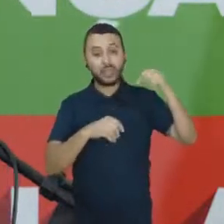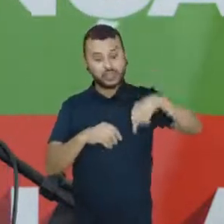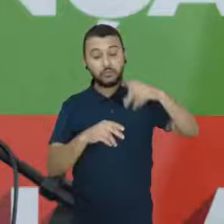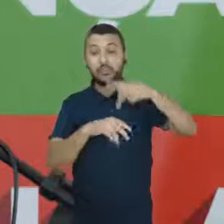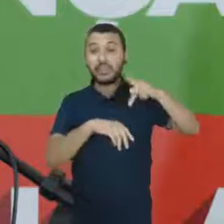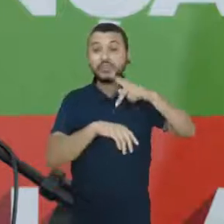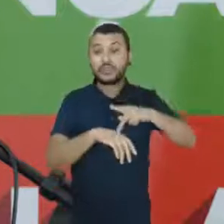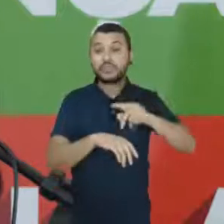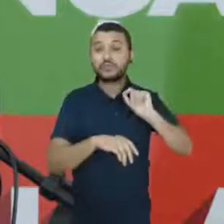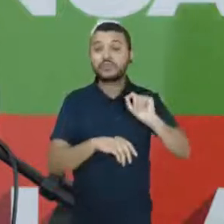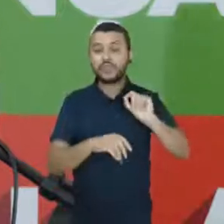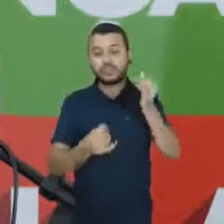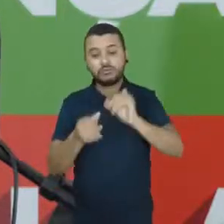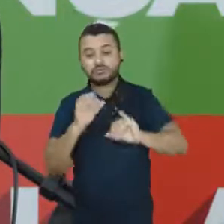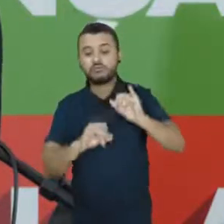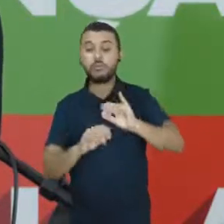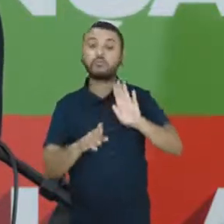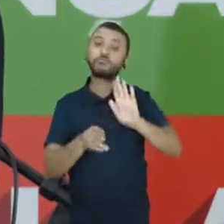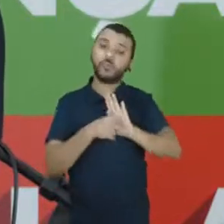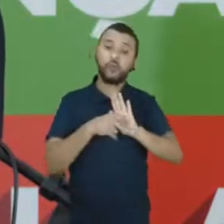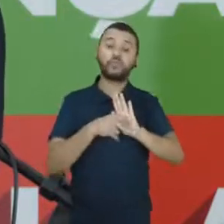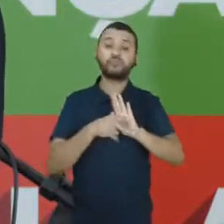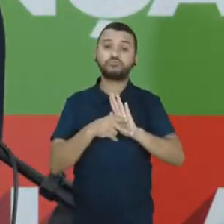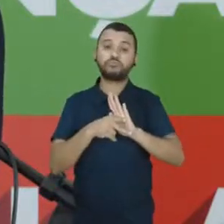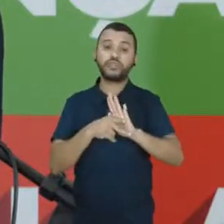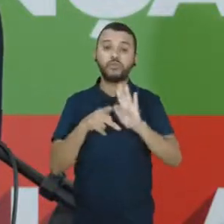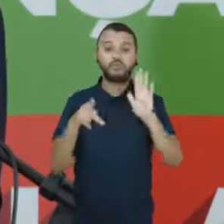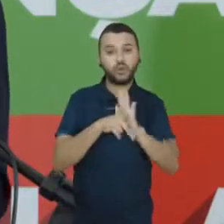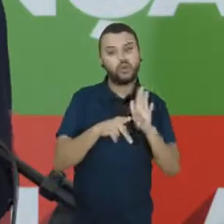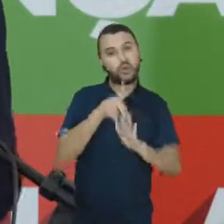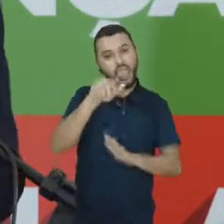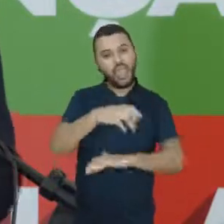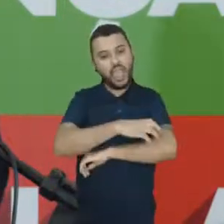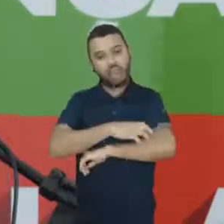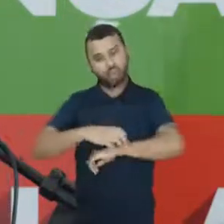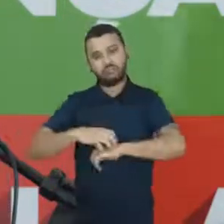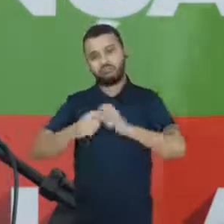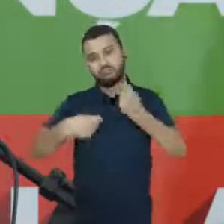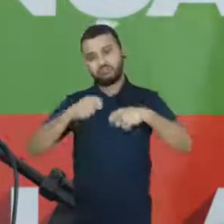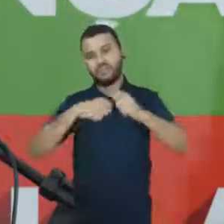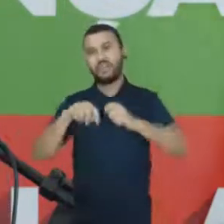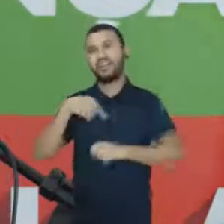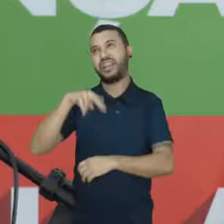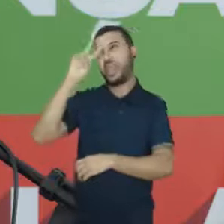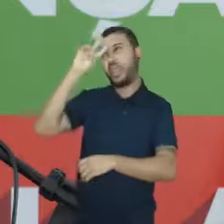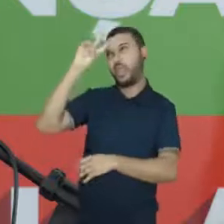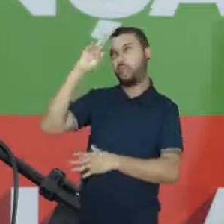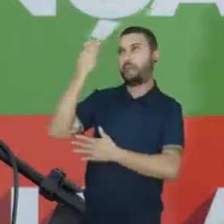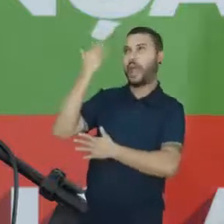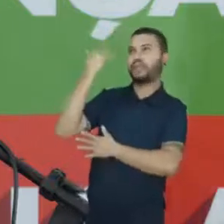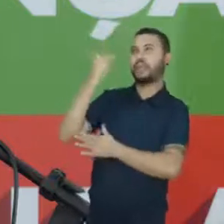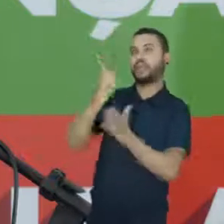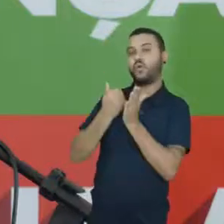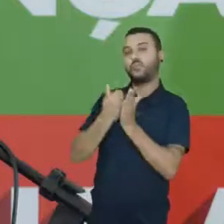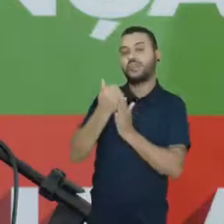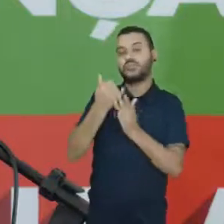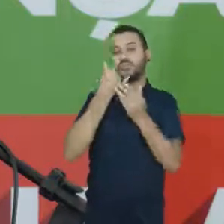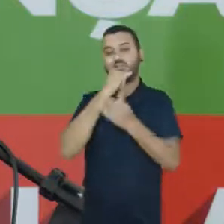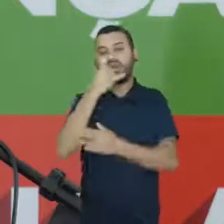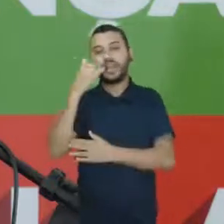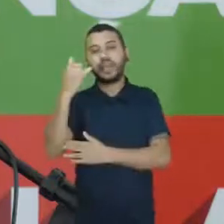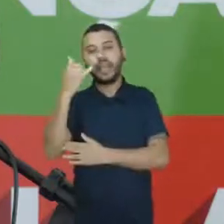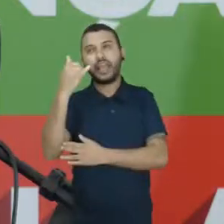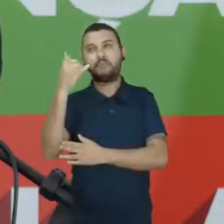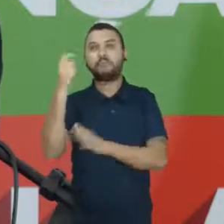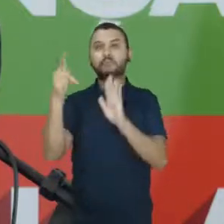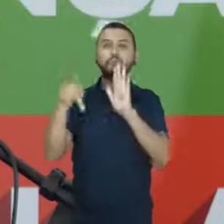E tudo isso ligado ao agronegócio. Eu lembro quando nós começamos a fazer a energia elétrica, fazer as